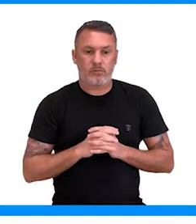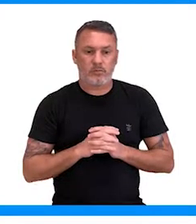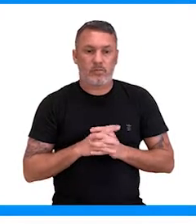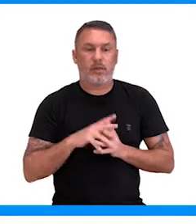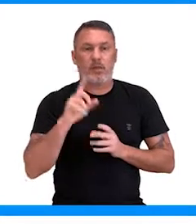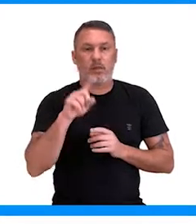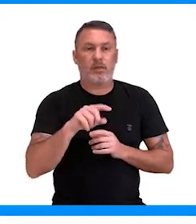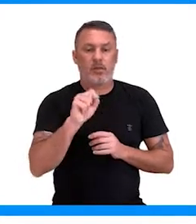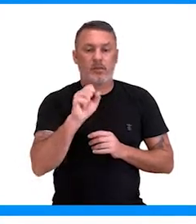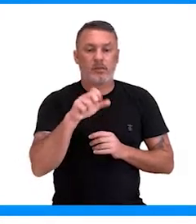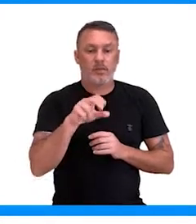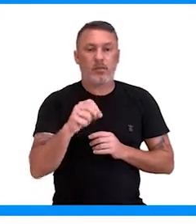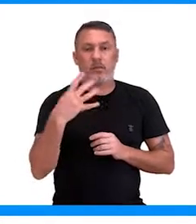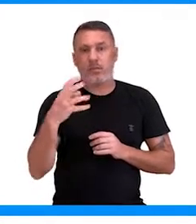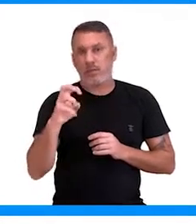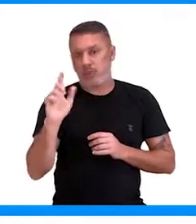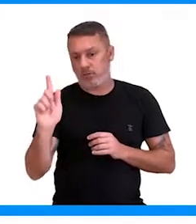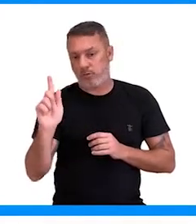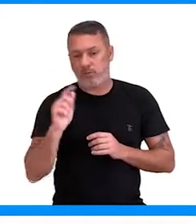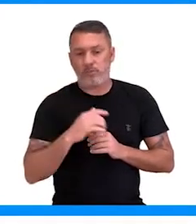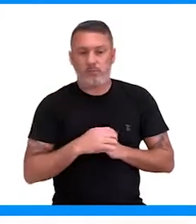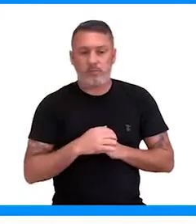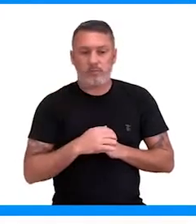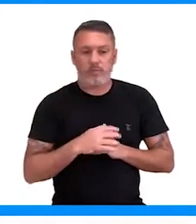Seno de 45 graus.